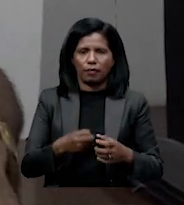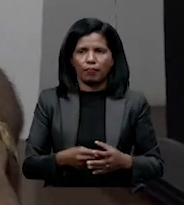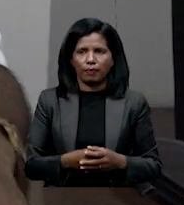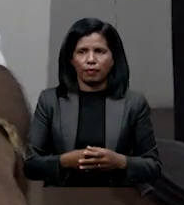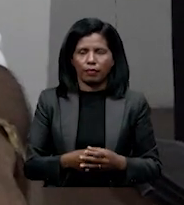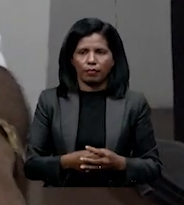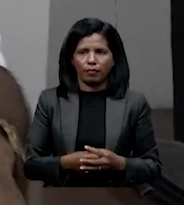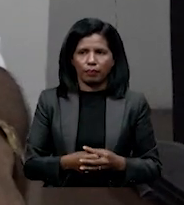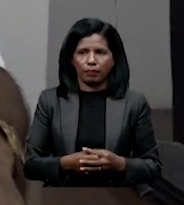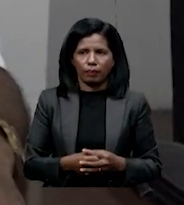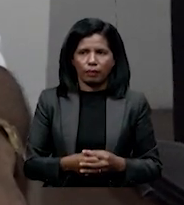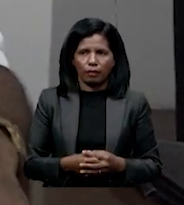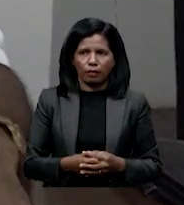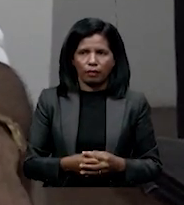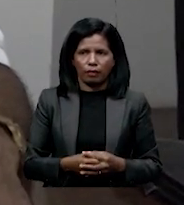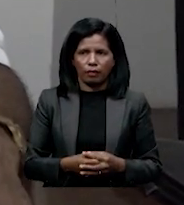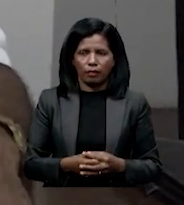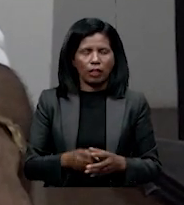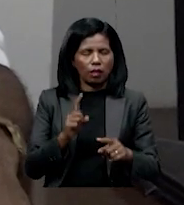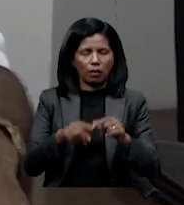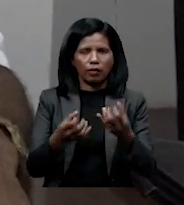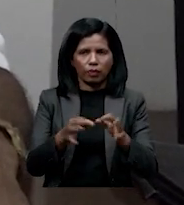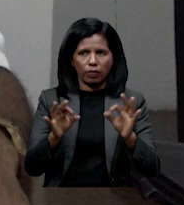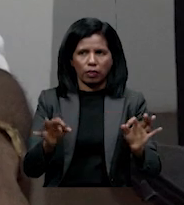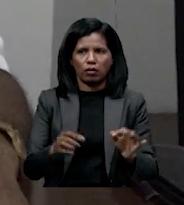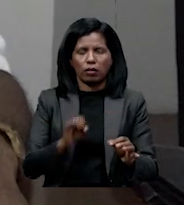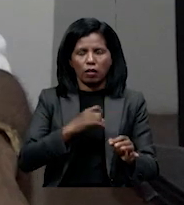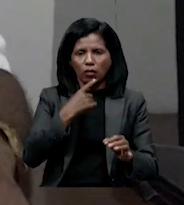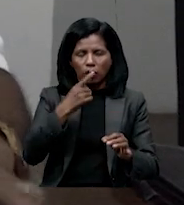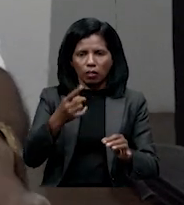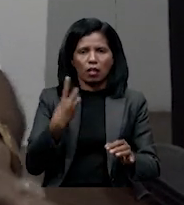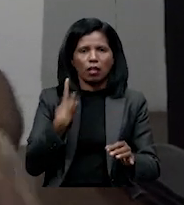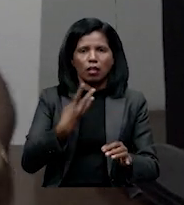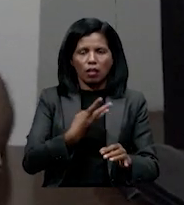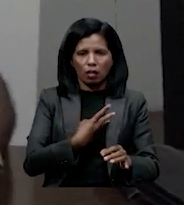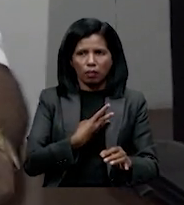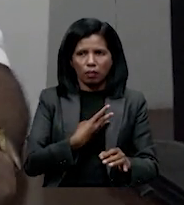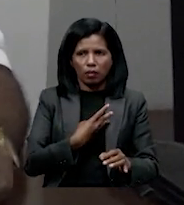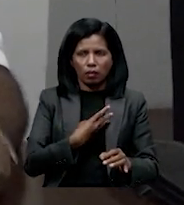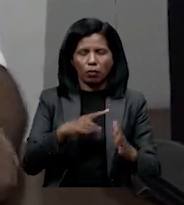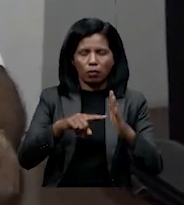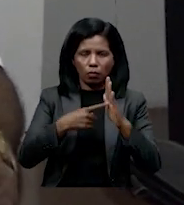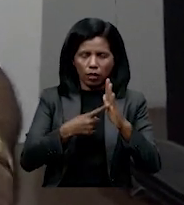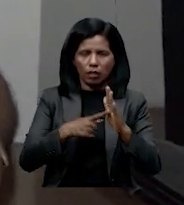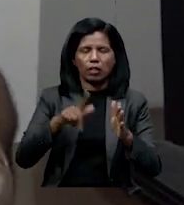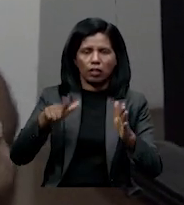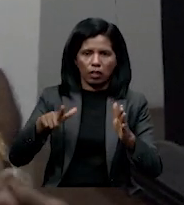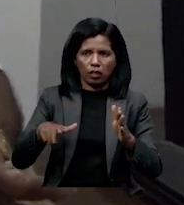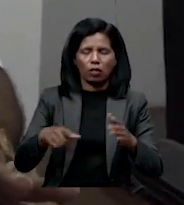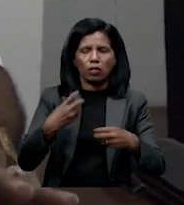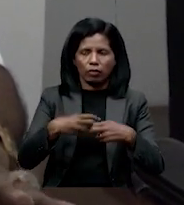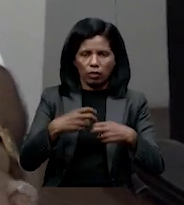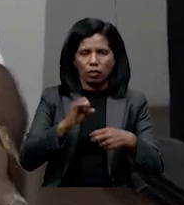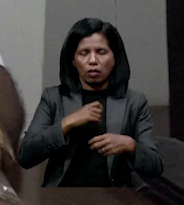ana. Labelo tu tambah una explica ne tambah ita ami começa matar se começa tarde no disculpa una colia